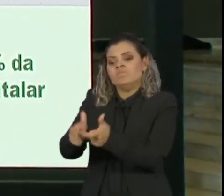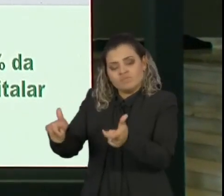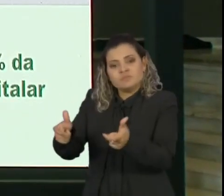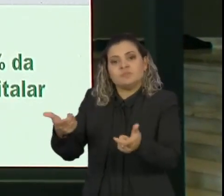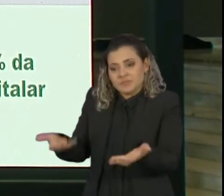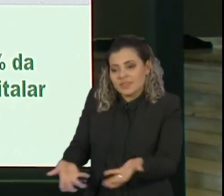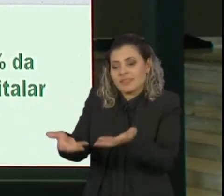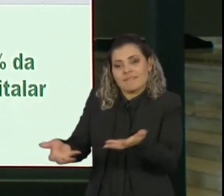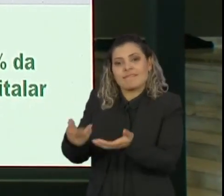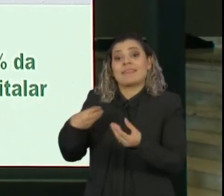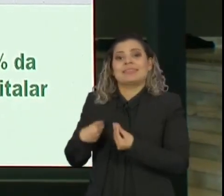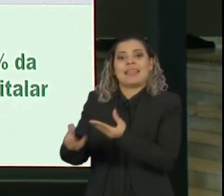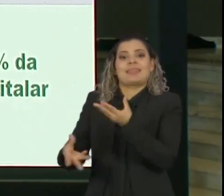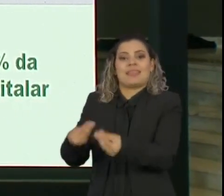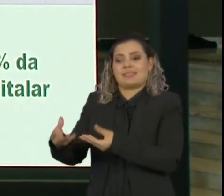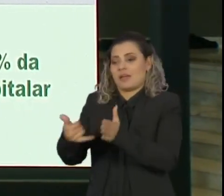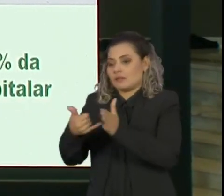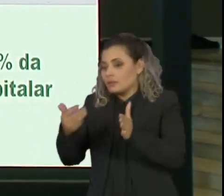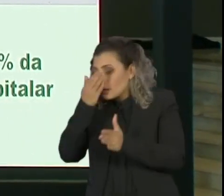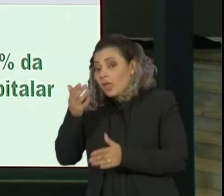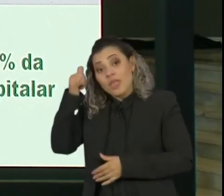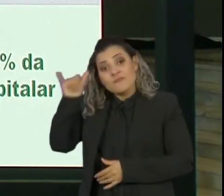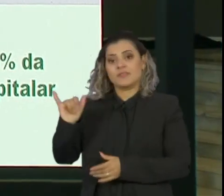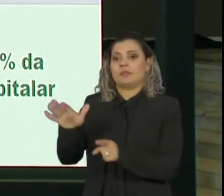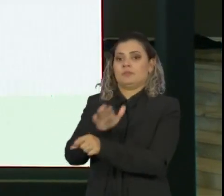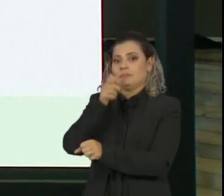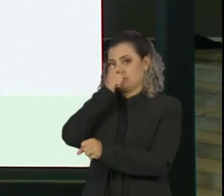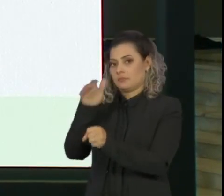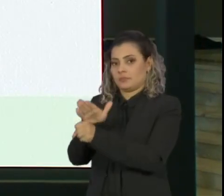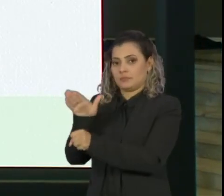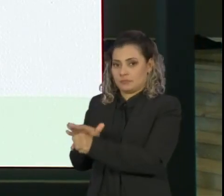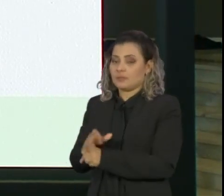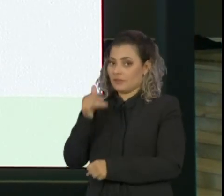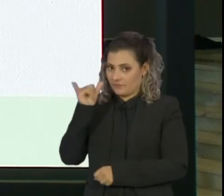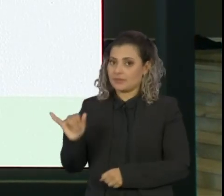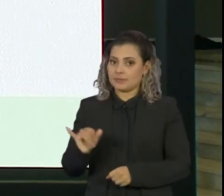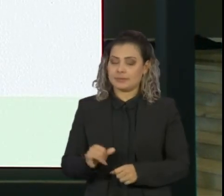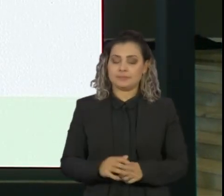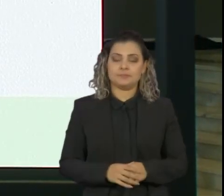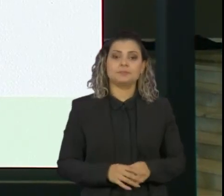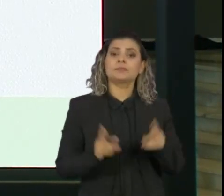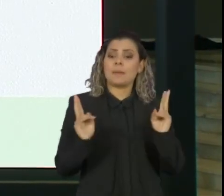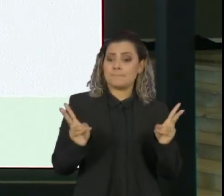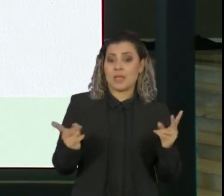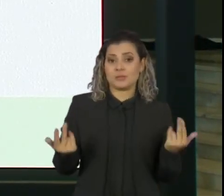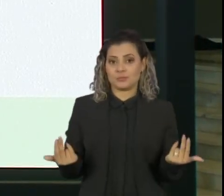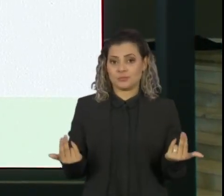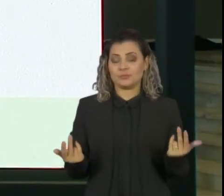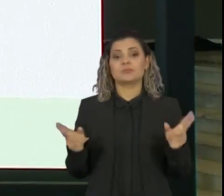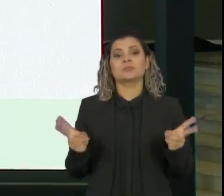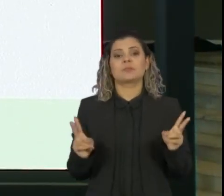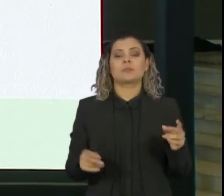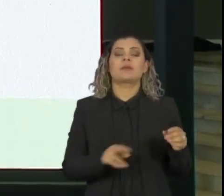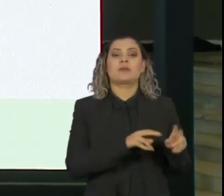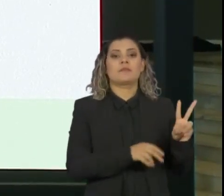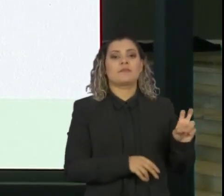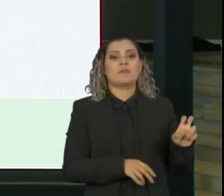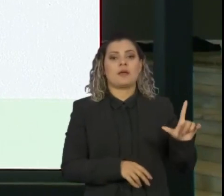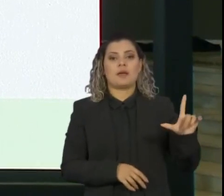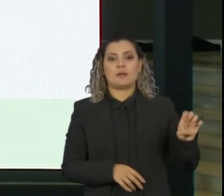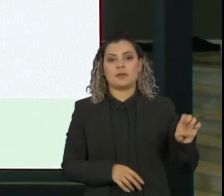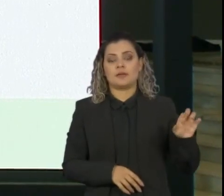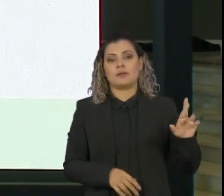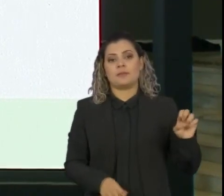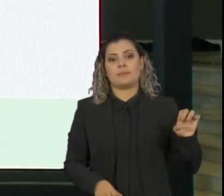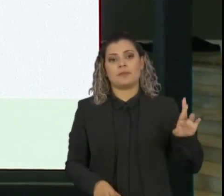hospitalar para que ninguém fique sem atendimento. Pode passar, por favor. A mesma coisa no Vale do Ribeira, né?